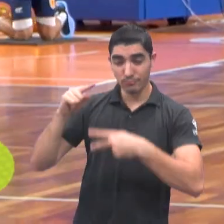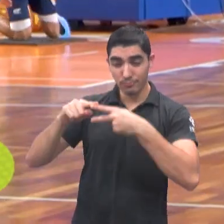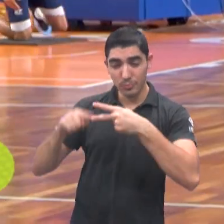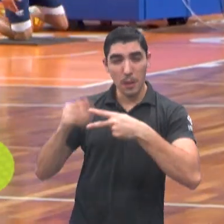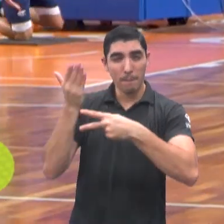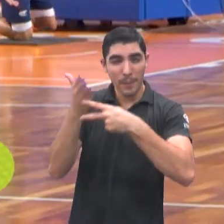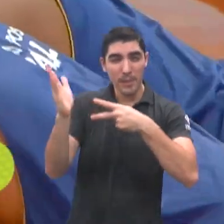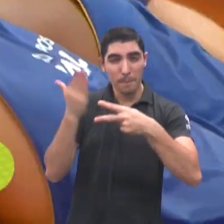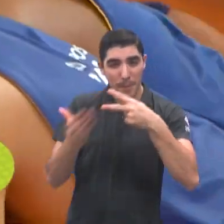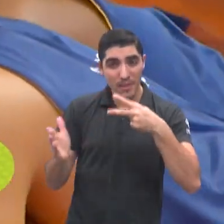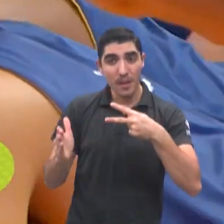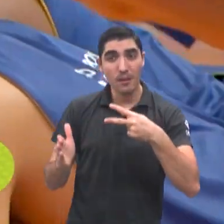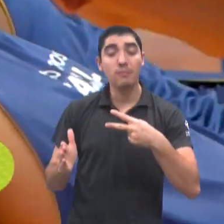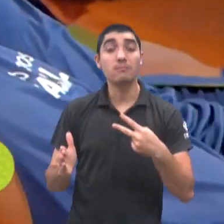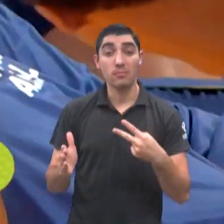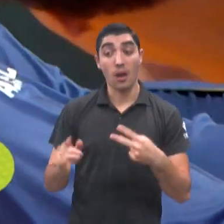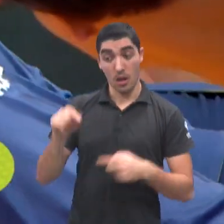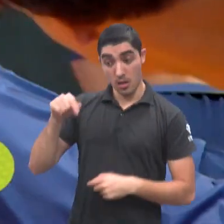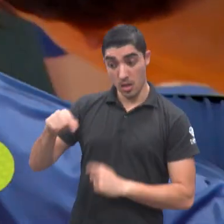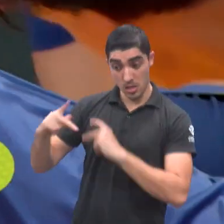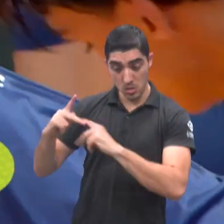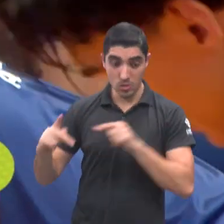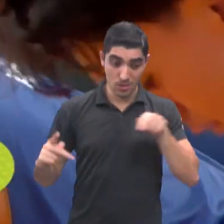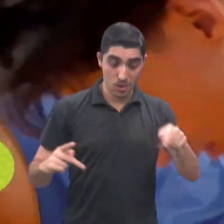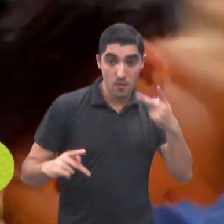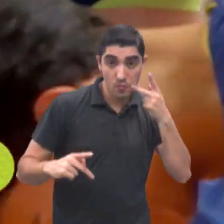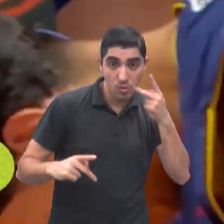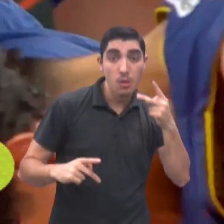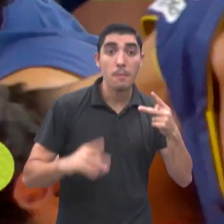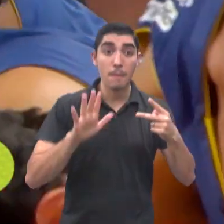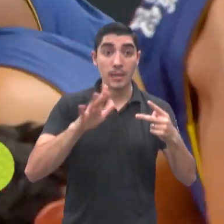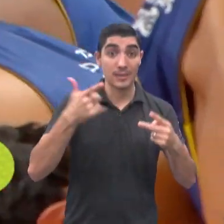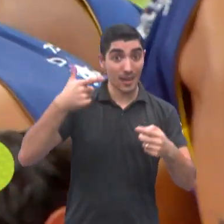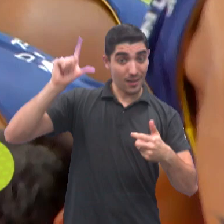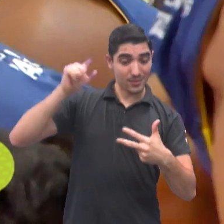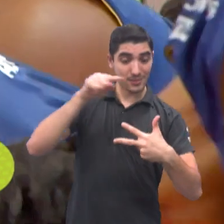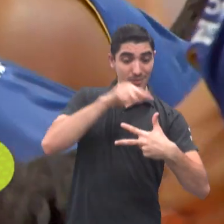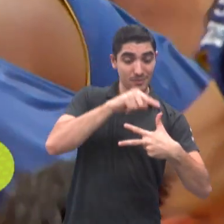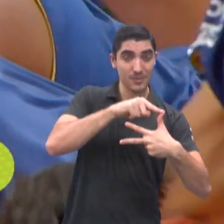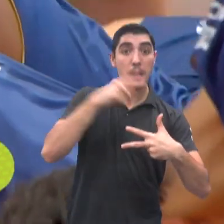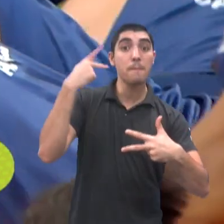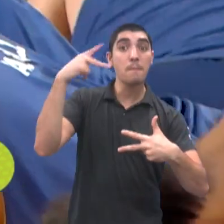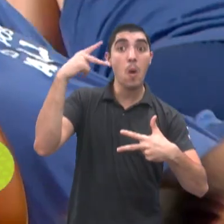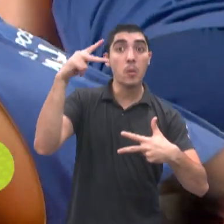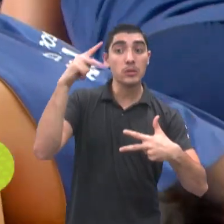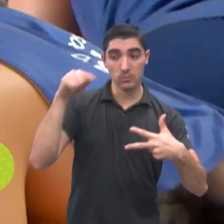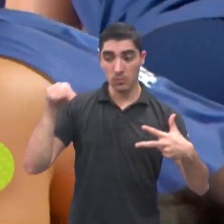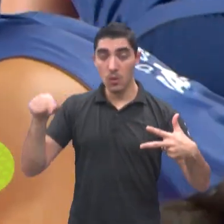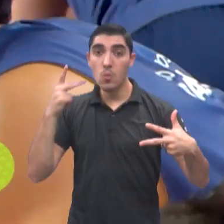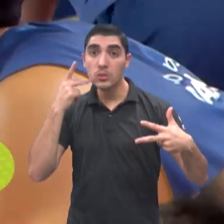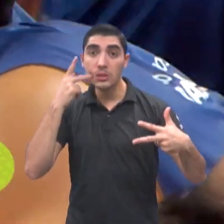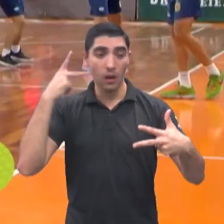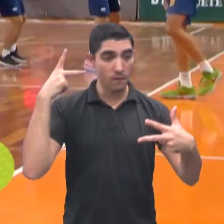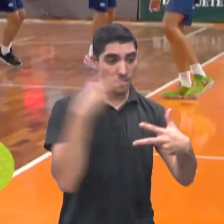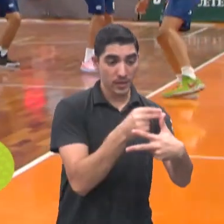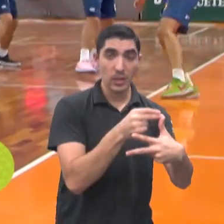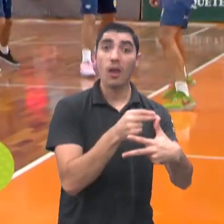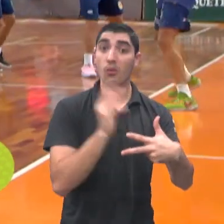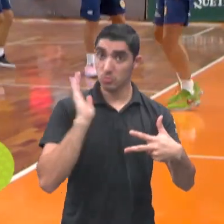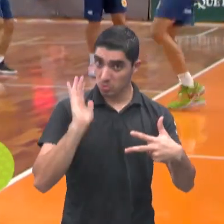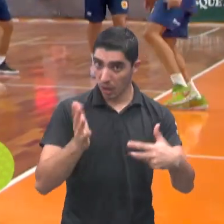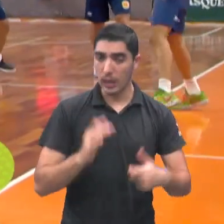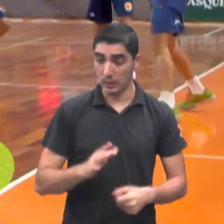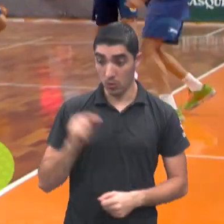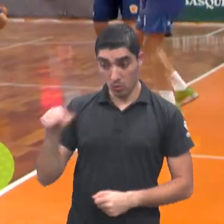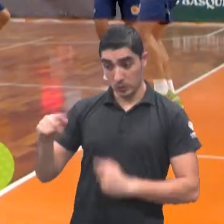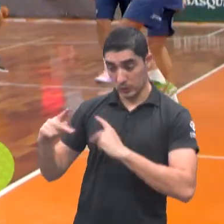Lanterna, antes dessas 2 derrotas, Brunão, seguidas, ele bateu o Paulistano em São Paulo, ou seja, serve de alerta para o São José.